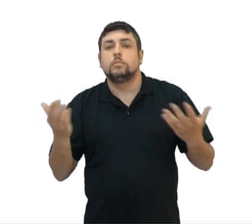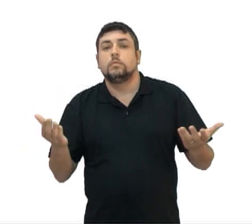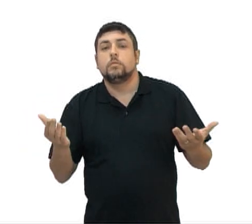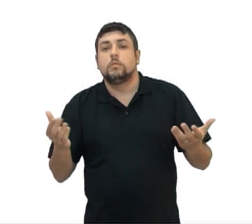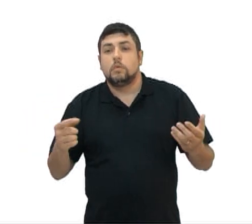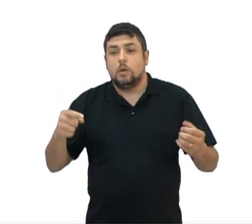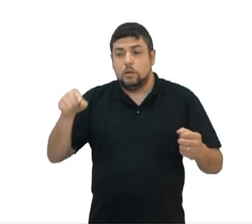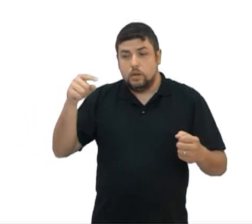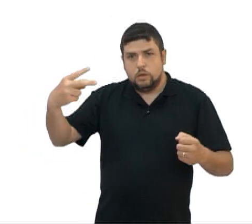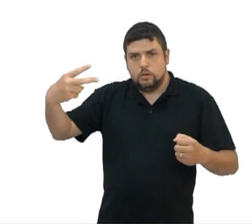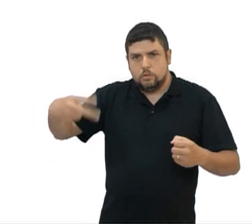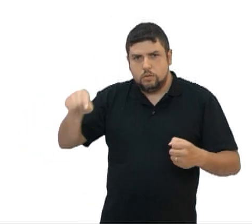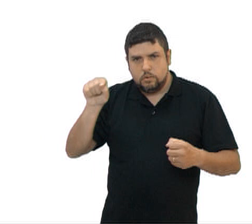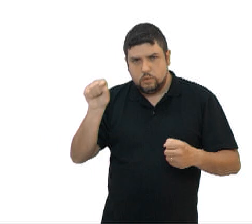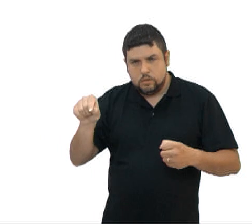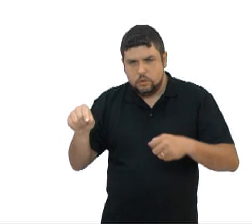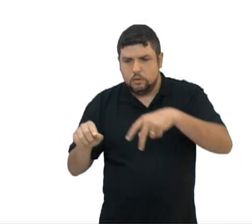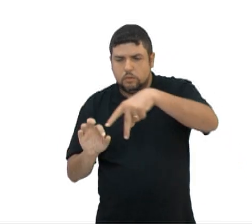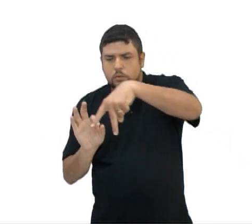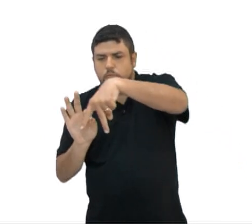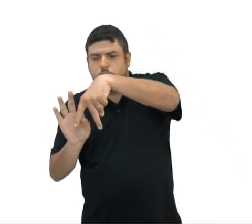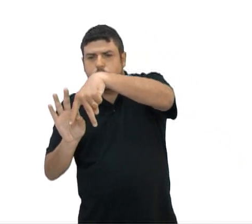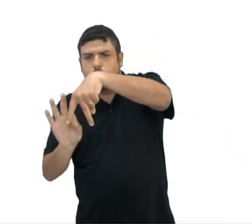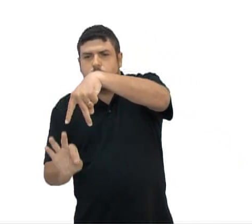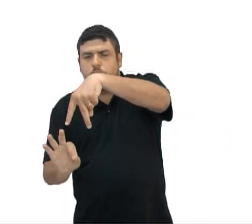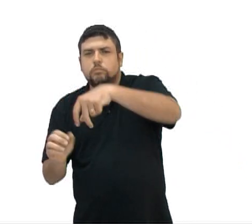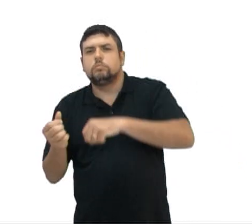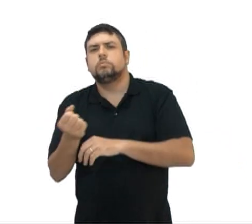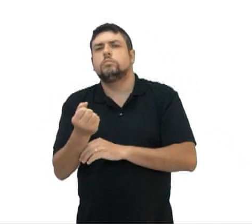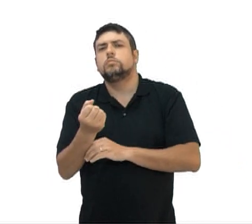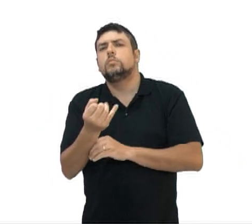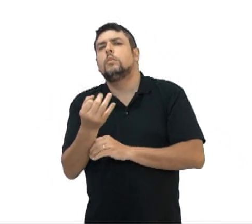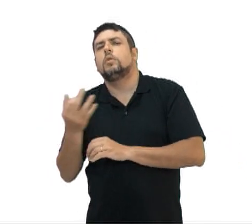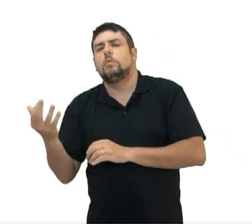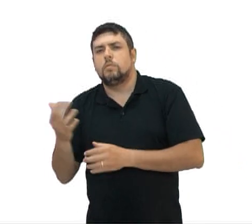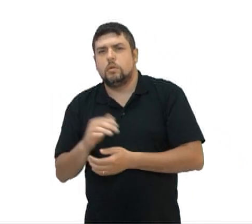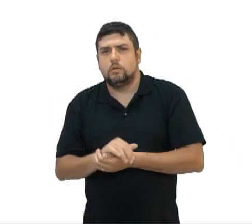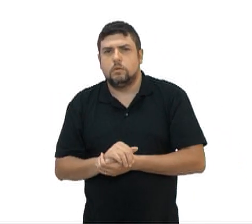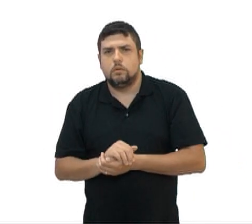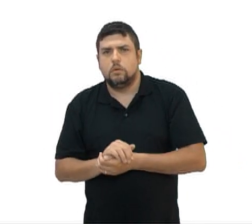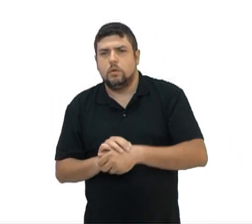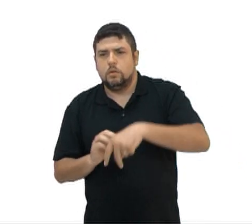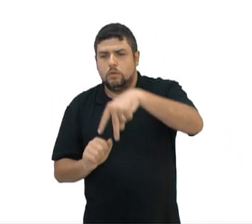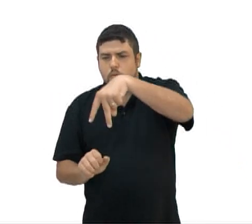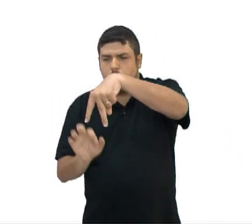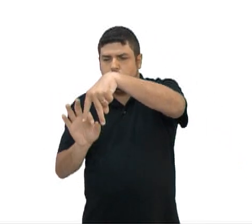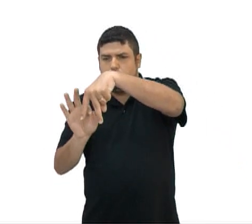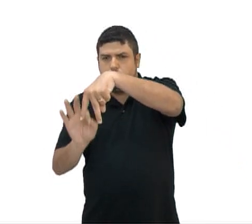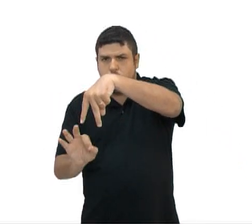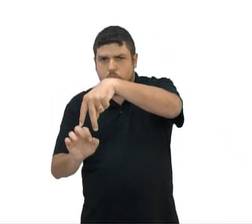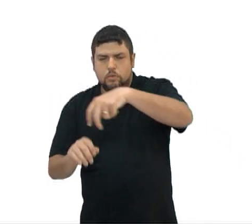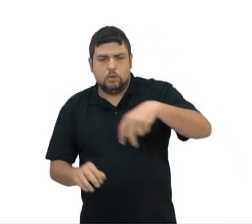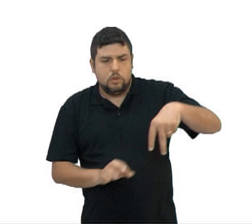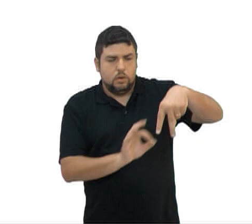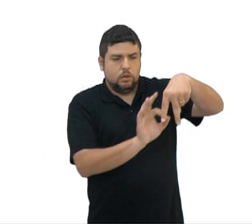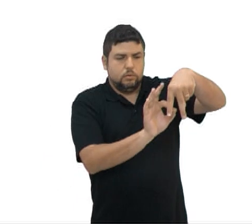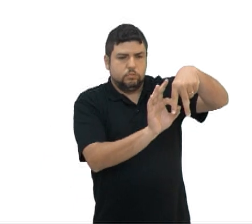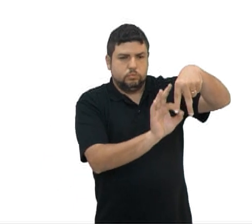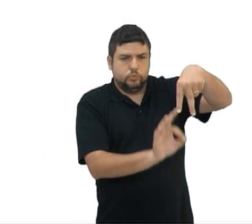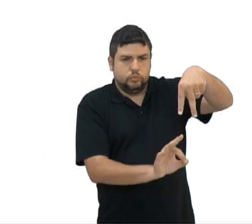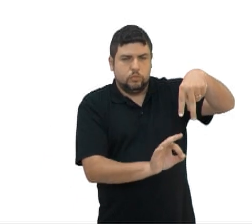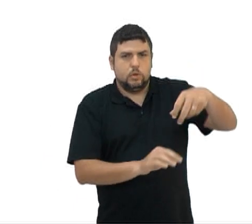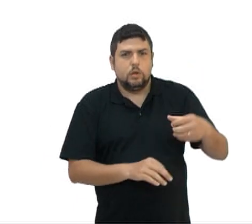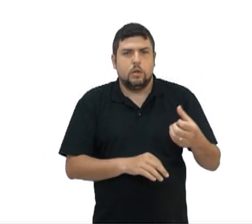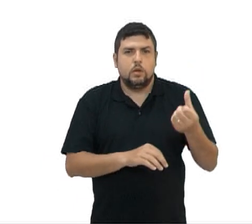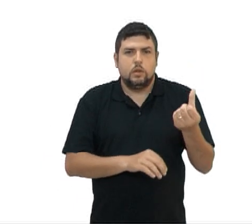do segundo polígono? Se o apótema do primeiro mede 6